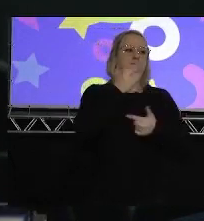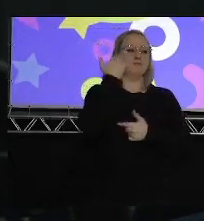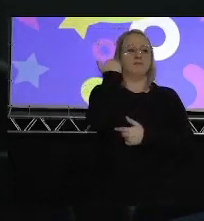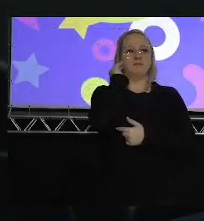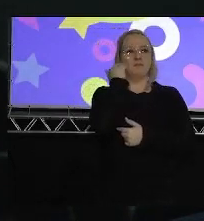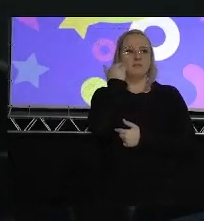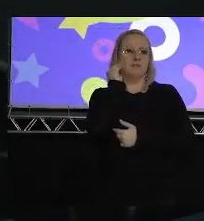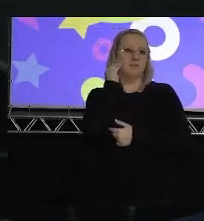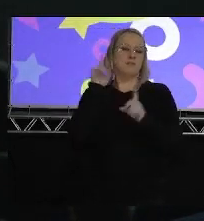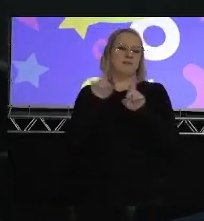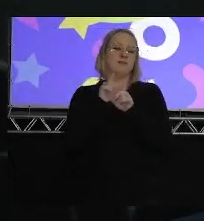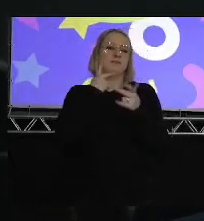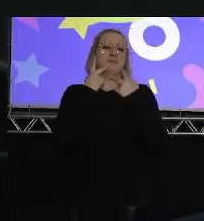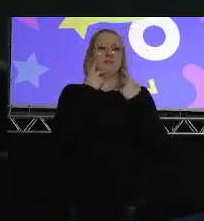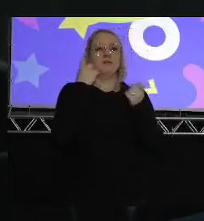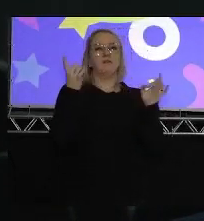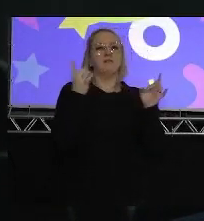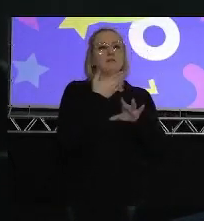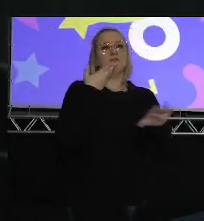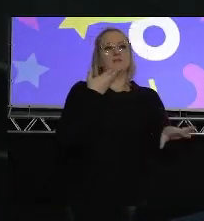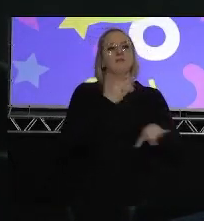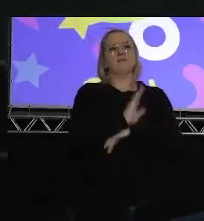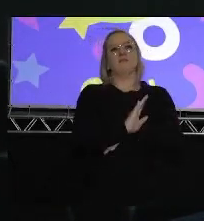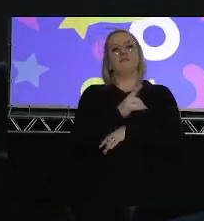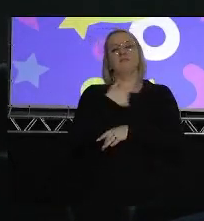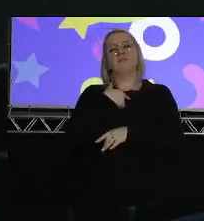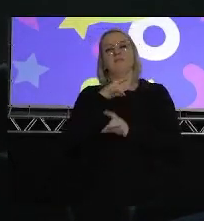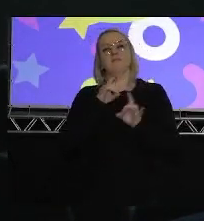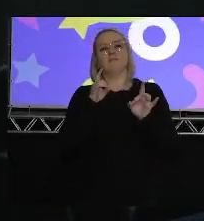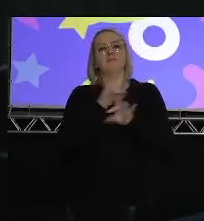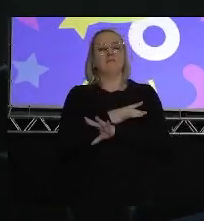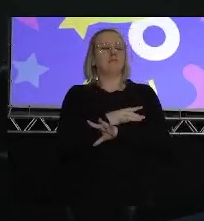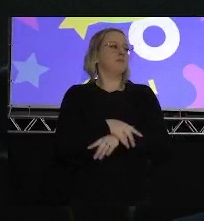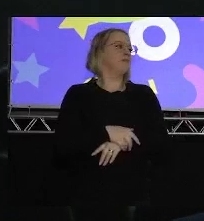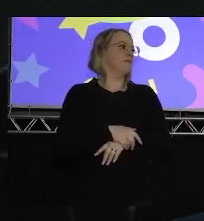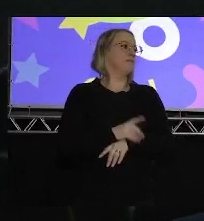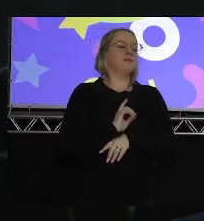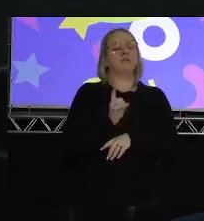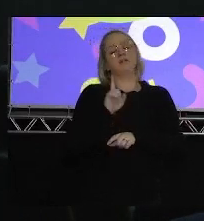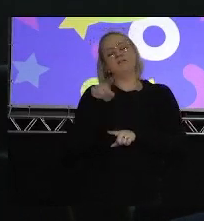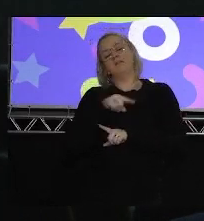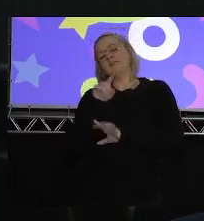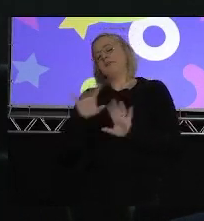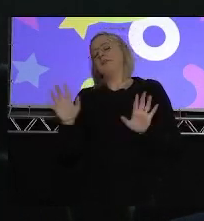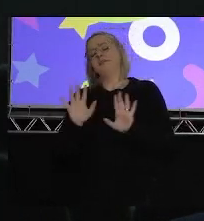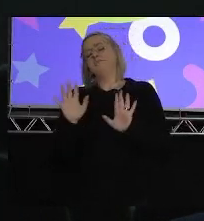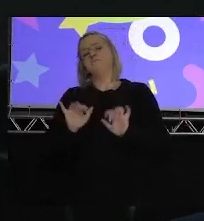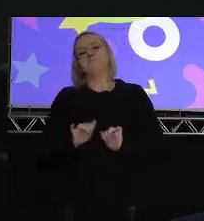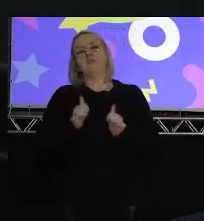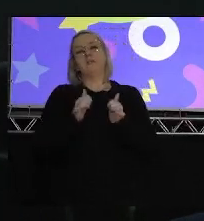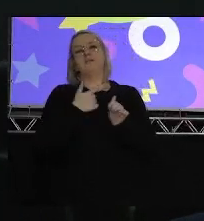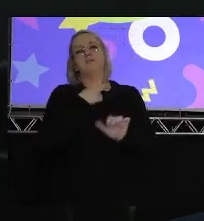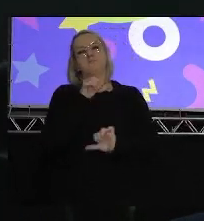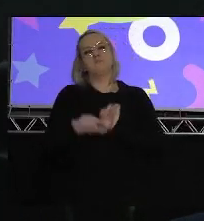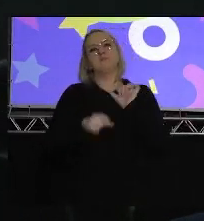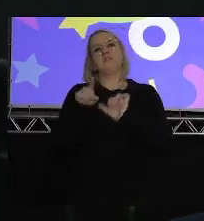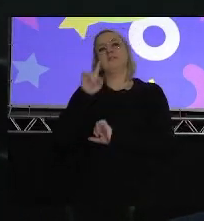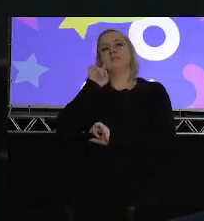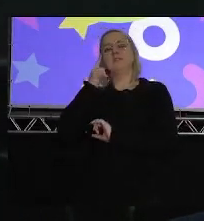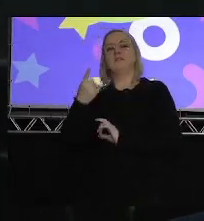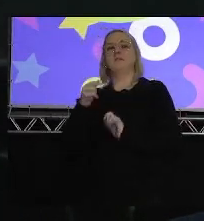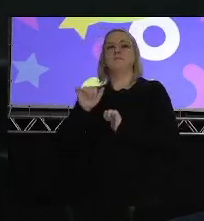entender e vou dizer, olha, aprova, vamos fazer, manda lá para o downstream. Não, vamos cancelar. Não, vamos mudar, essa ideia não ficou